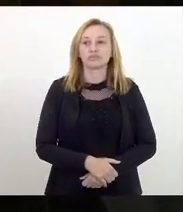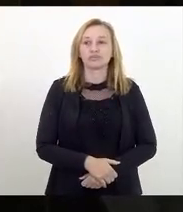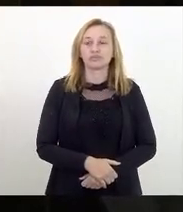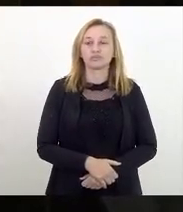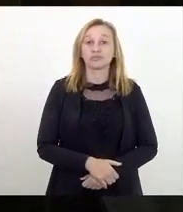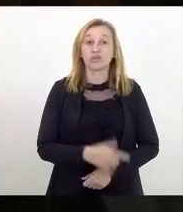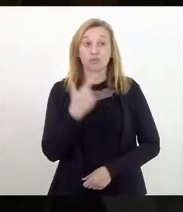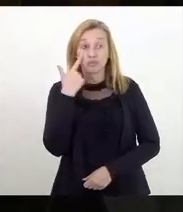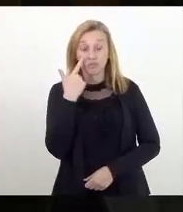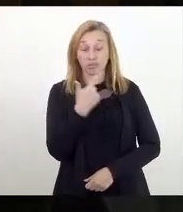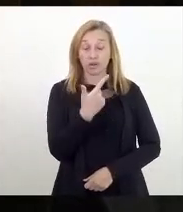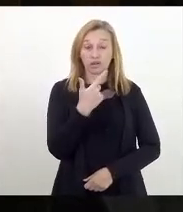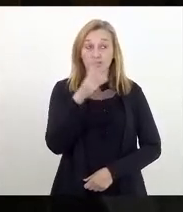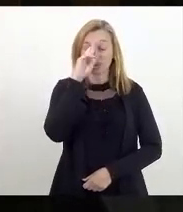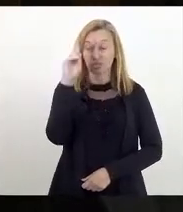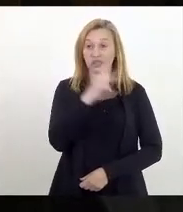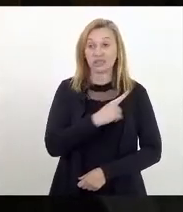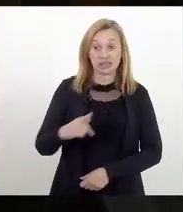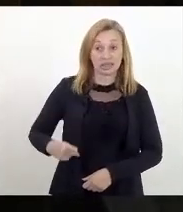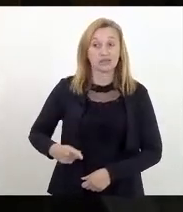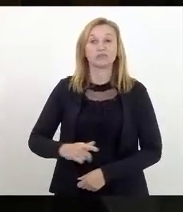bem, senhor presidente,